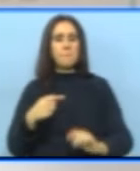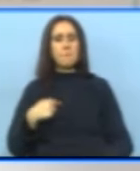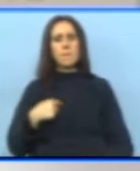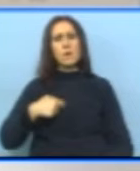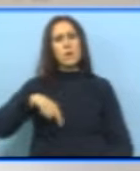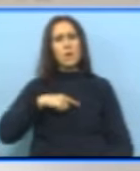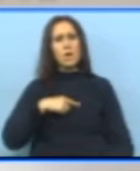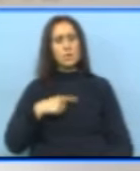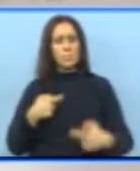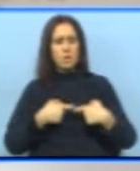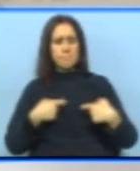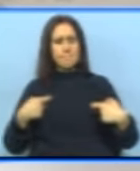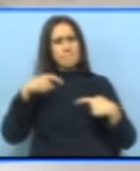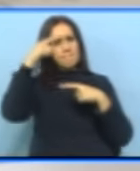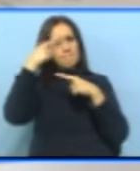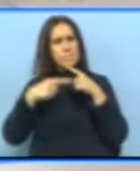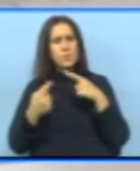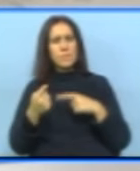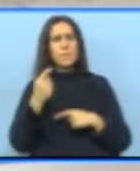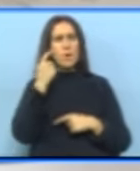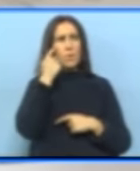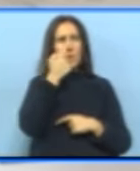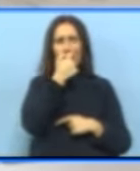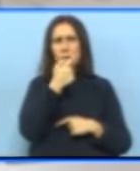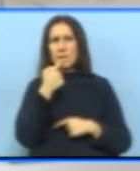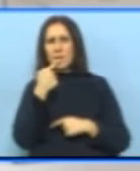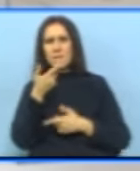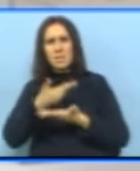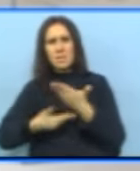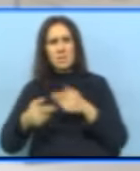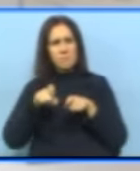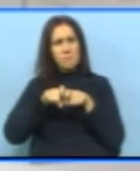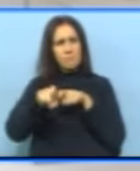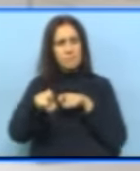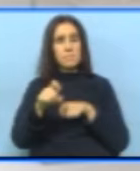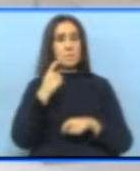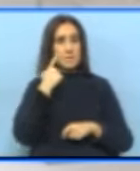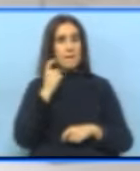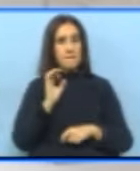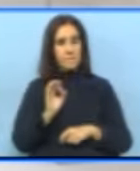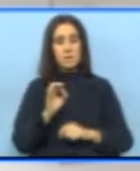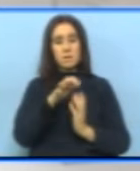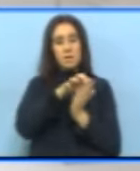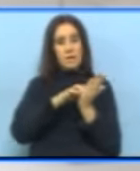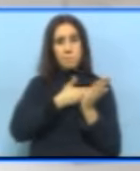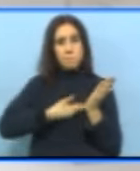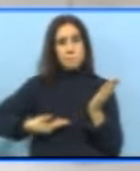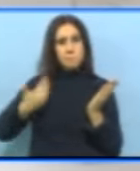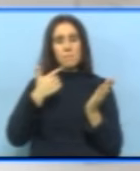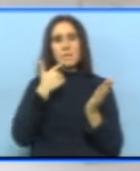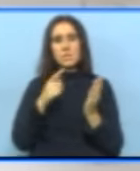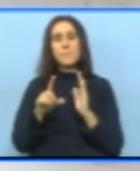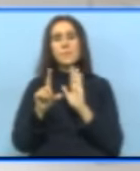um bocadinho chocados quando ouvimos olho por olho, dente por dente, não é? Mas repare que mesmo aqui, no Antigo Testamento, a chamada Lei